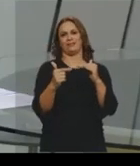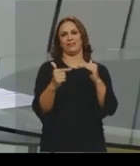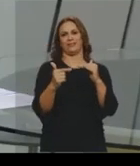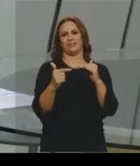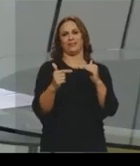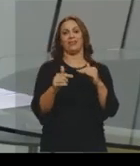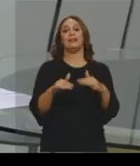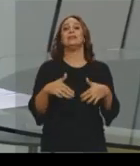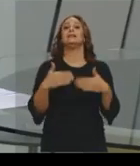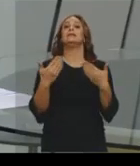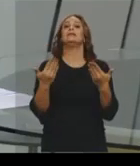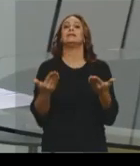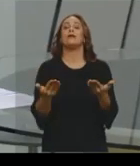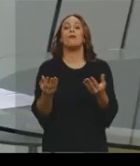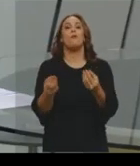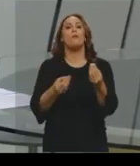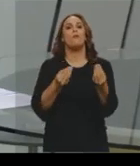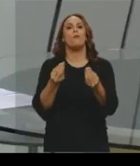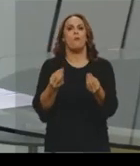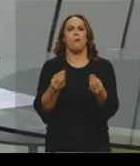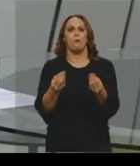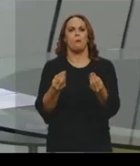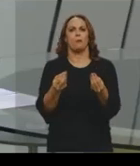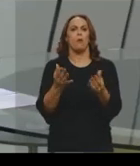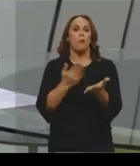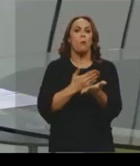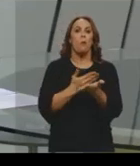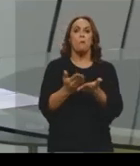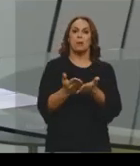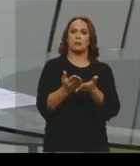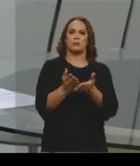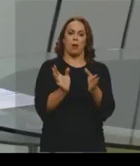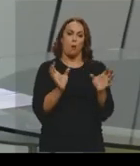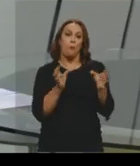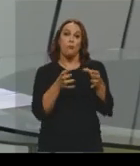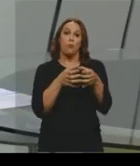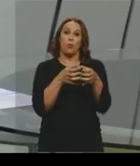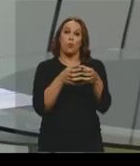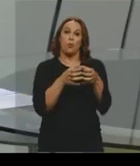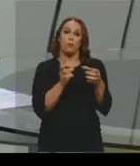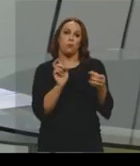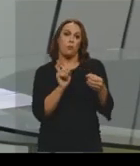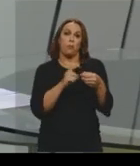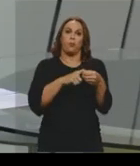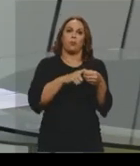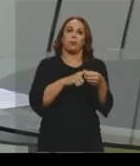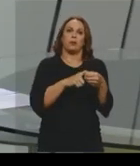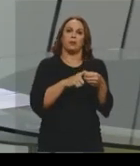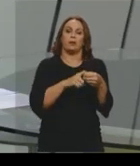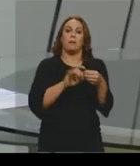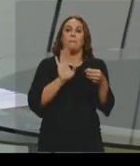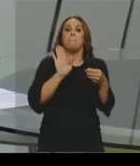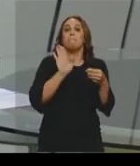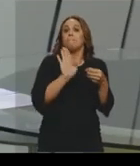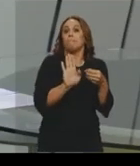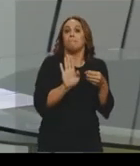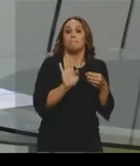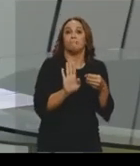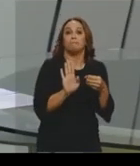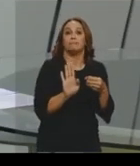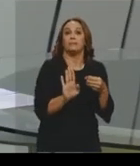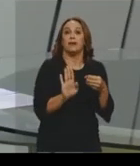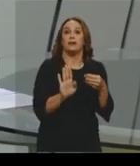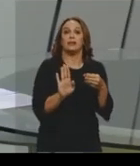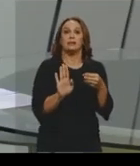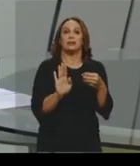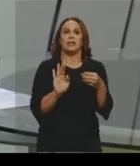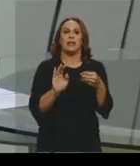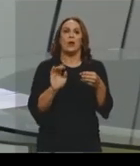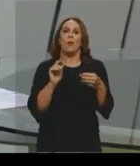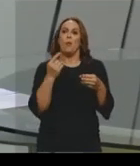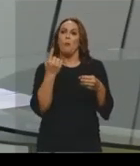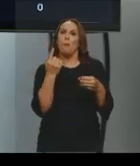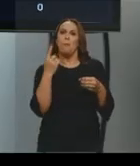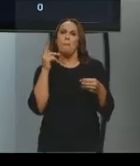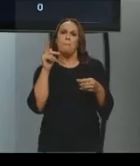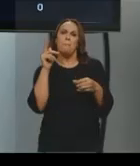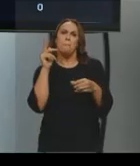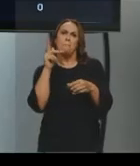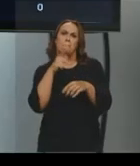a criação de um determinado bloco, se esse bloco, se concretizado, ele não vai trazer